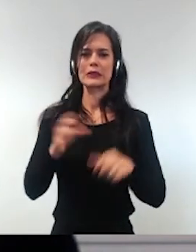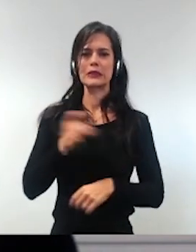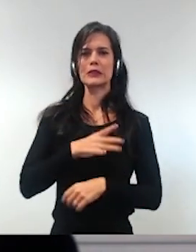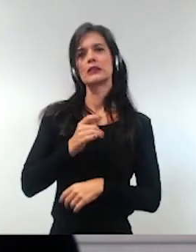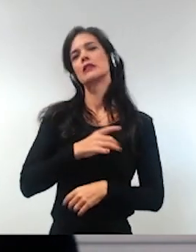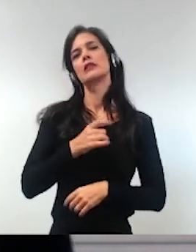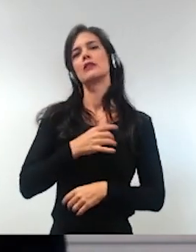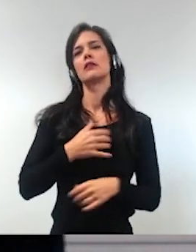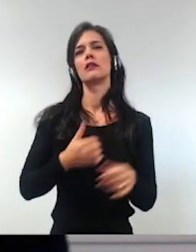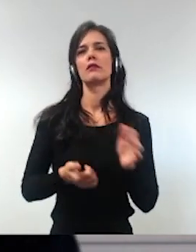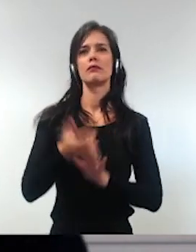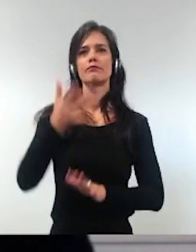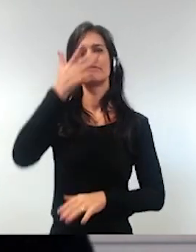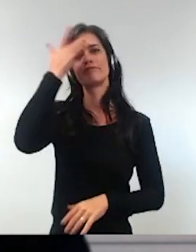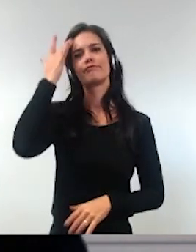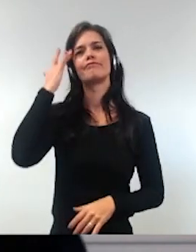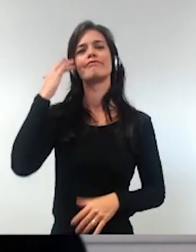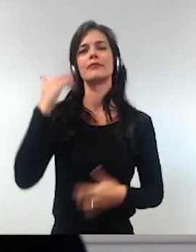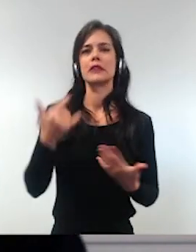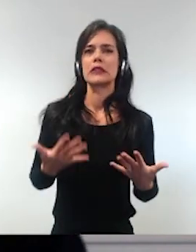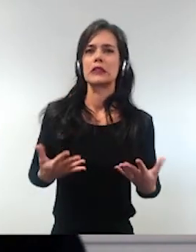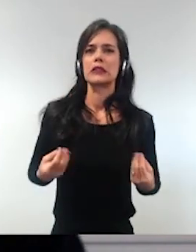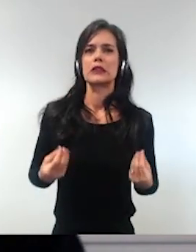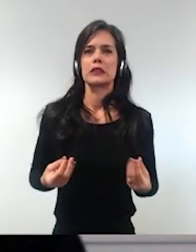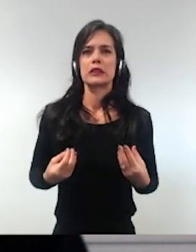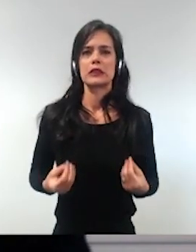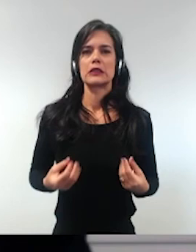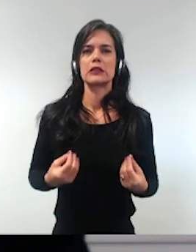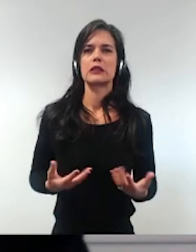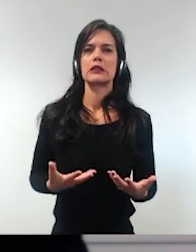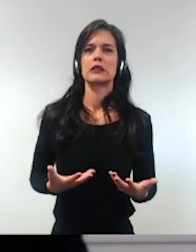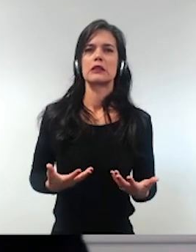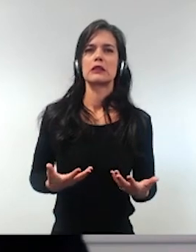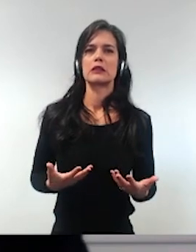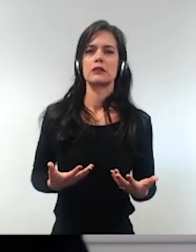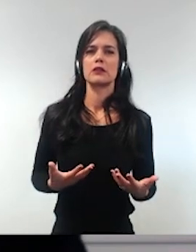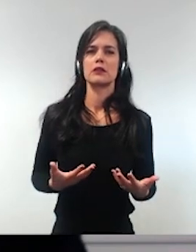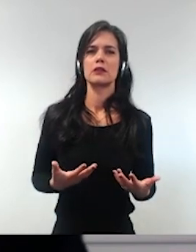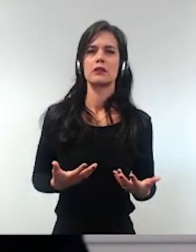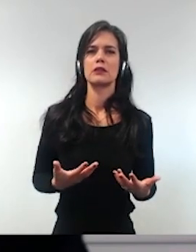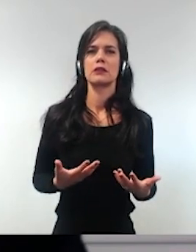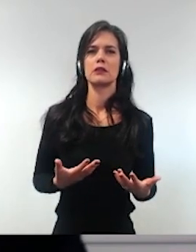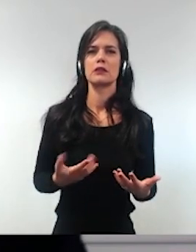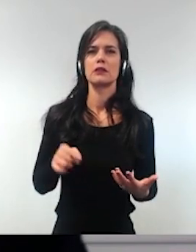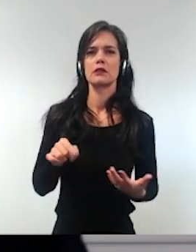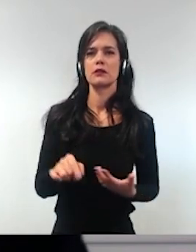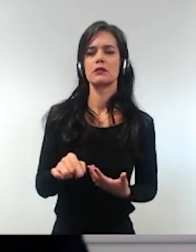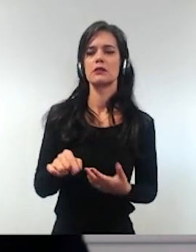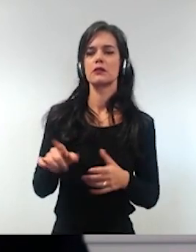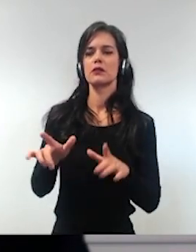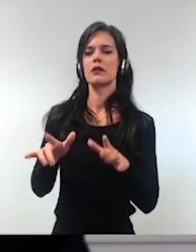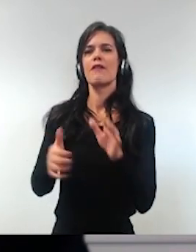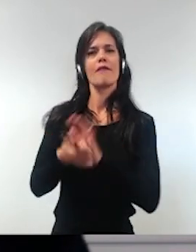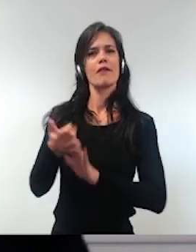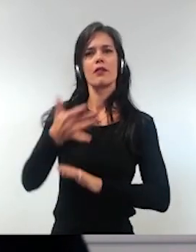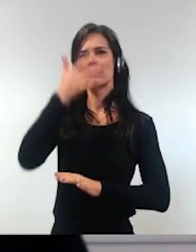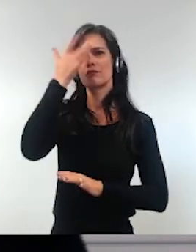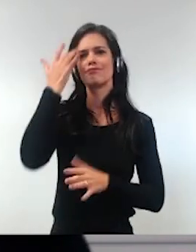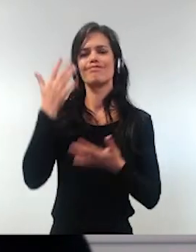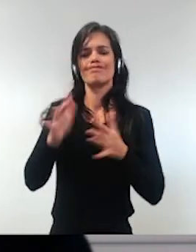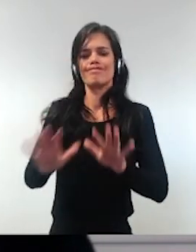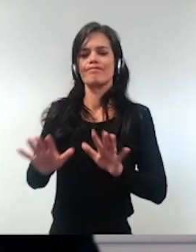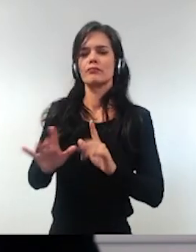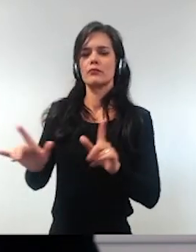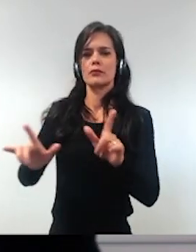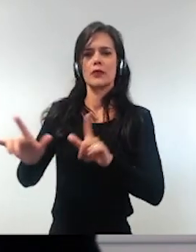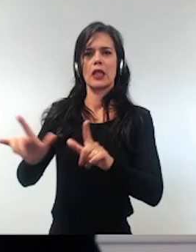Eu sei que muitos foram refratários a vida inteira a audiências televisivas. Muita pessoa. Eu participei de